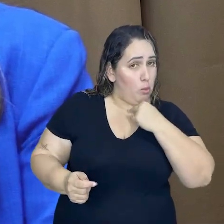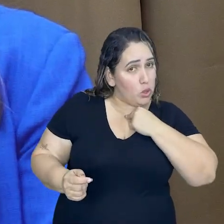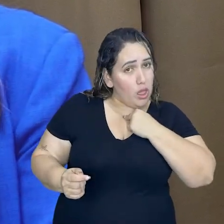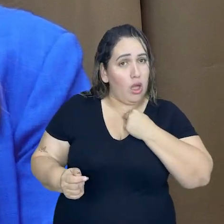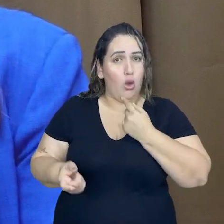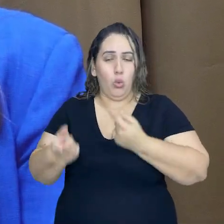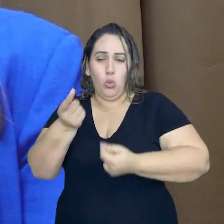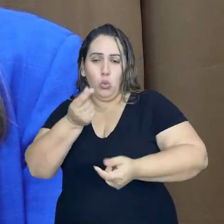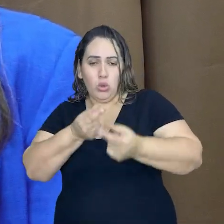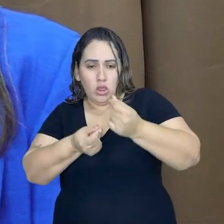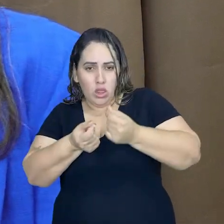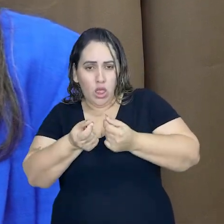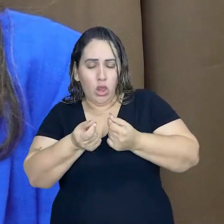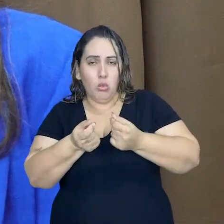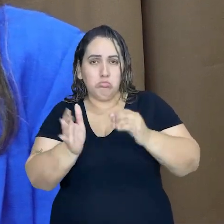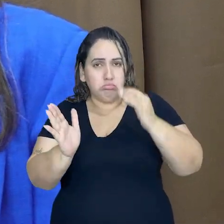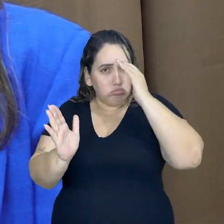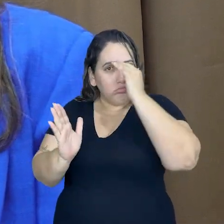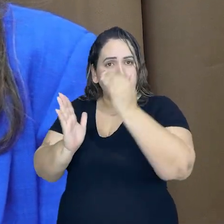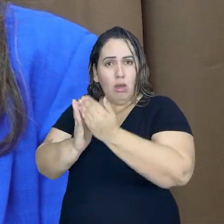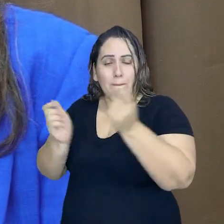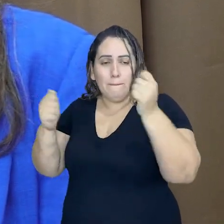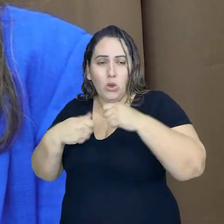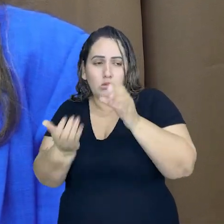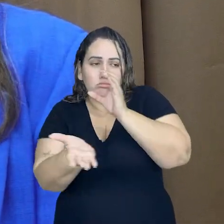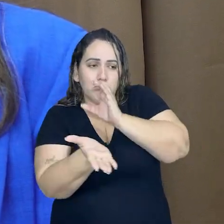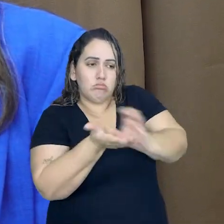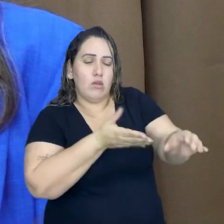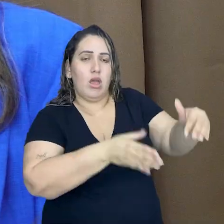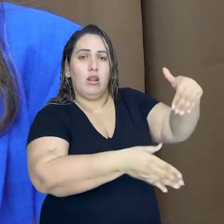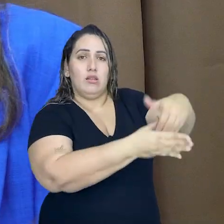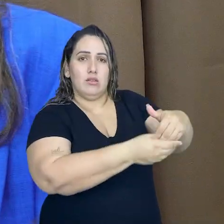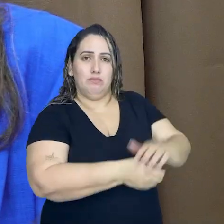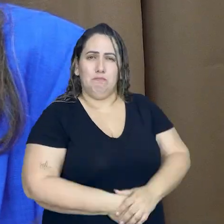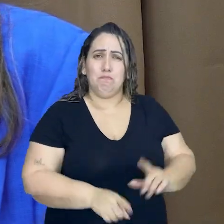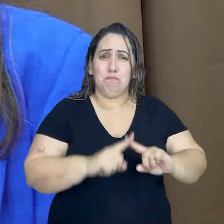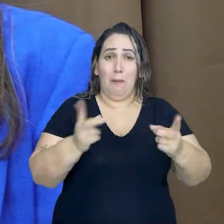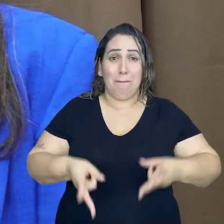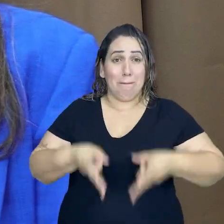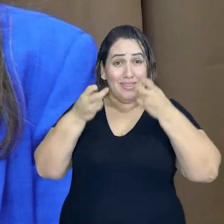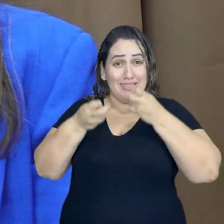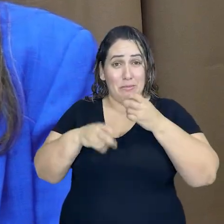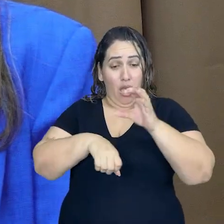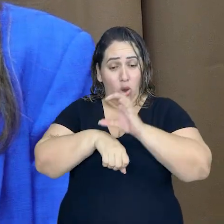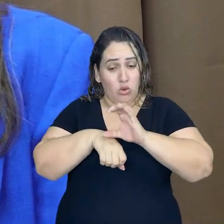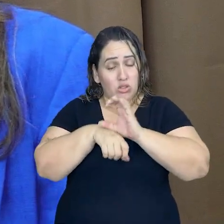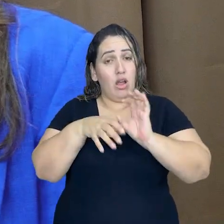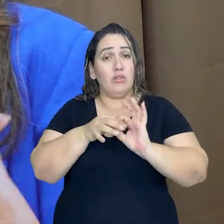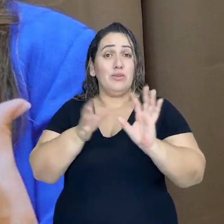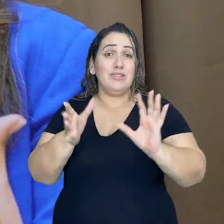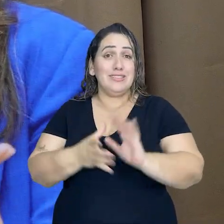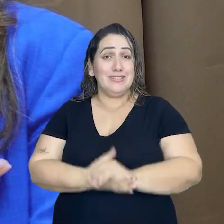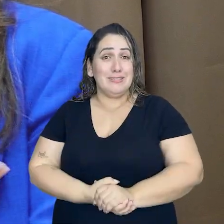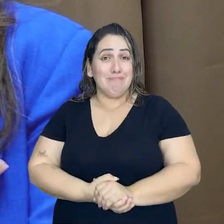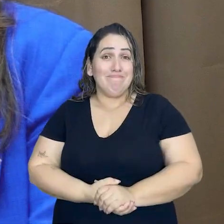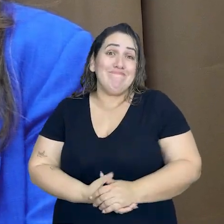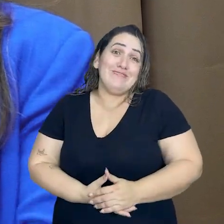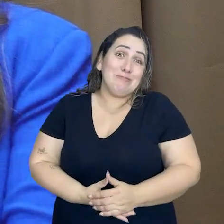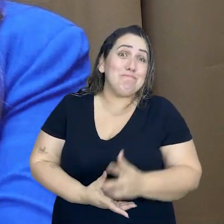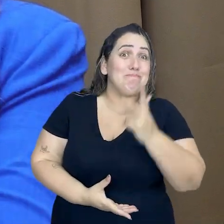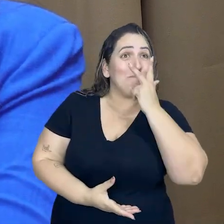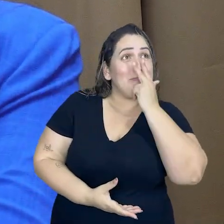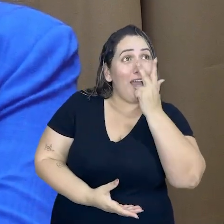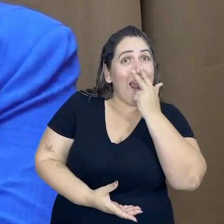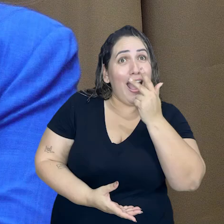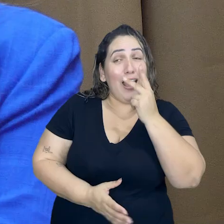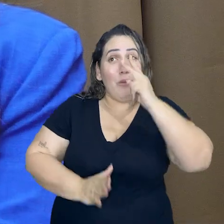ser uma maneira, né, um modo aí que a Justiça Eleitoral está querendo de ajudar isso aí